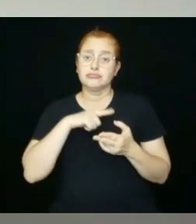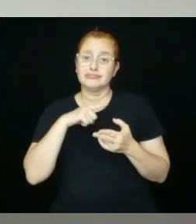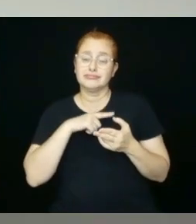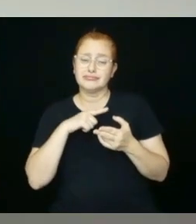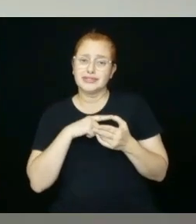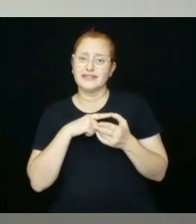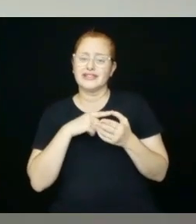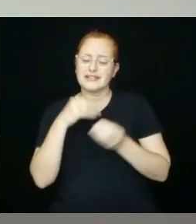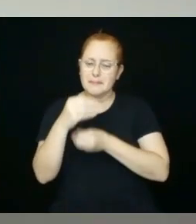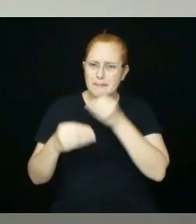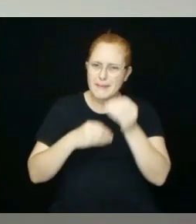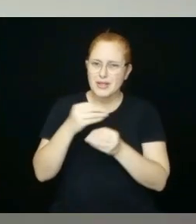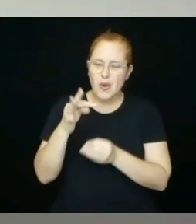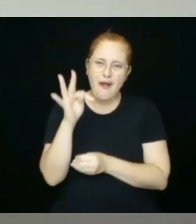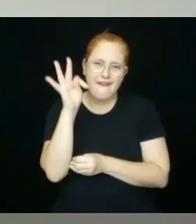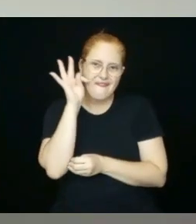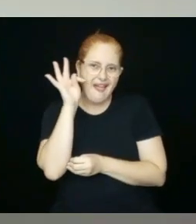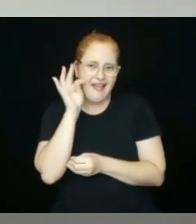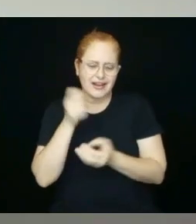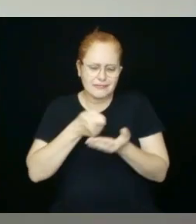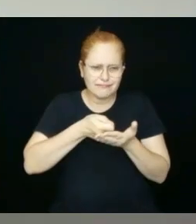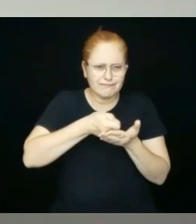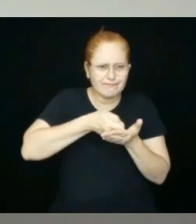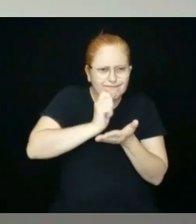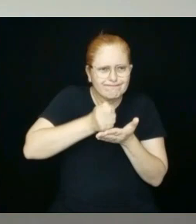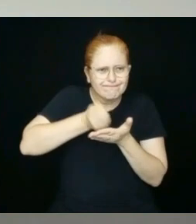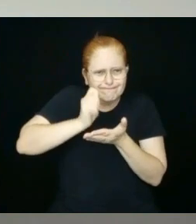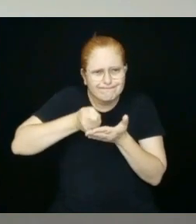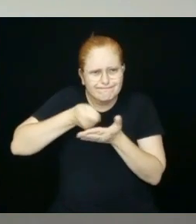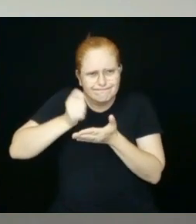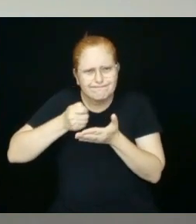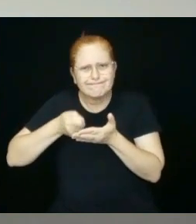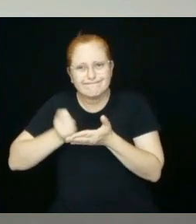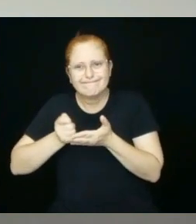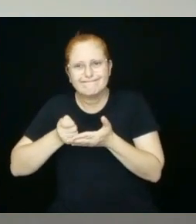de gravura no sentido de cavar a imagem,